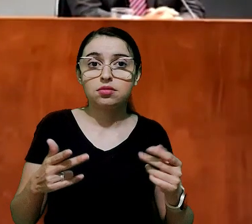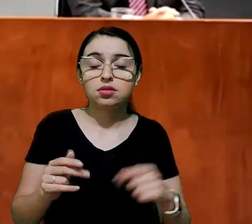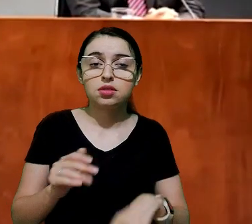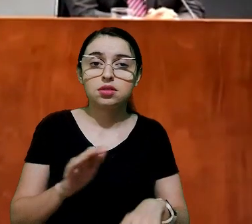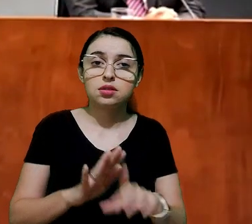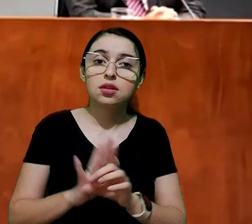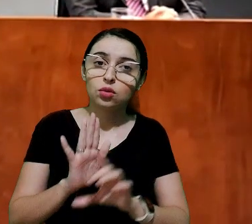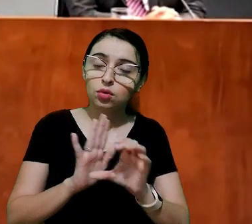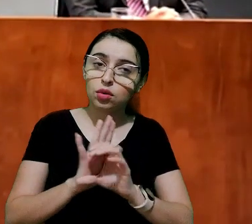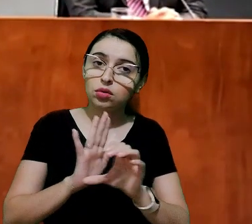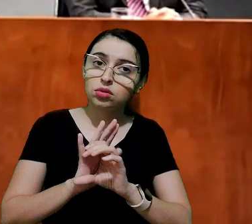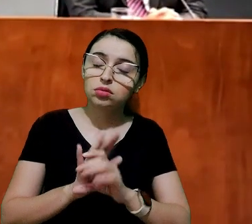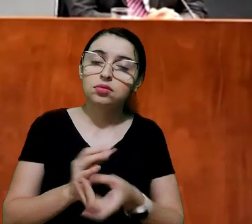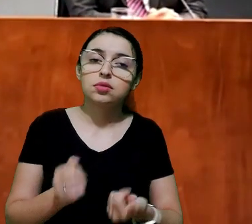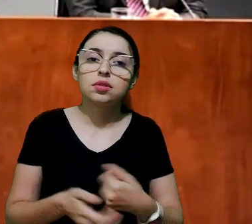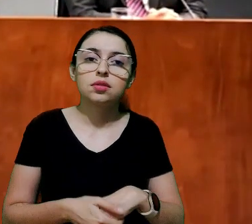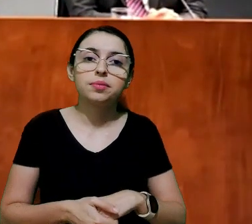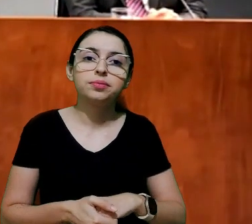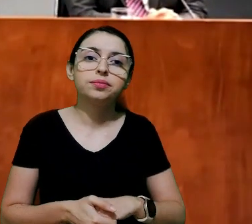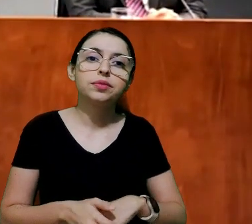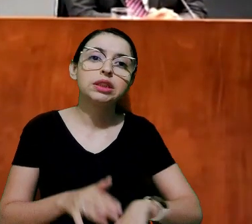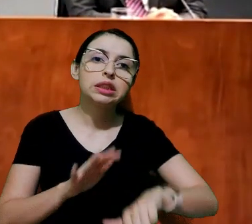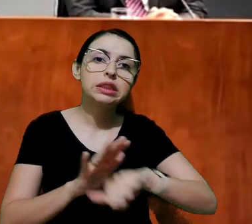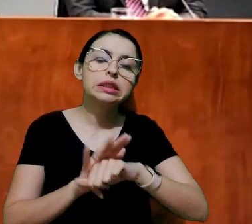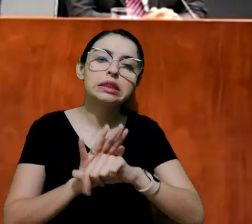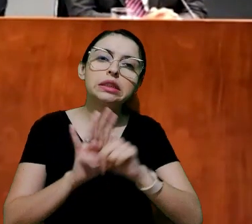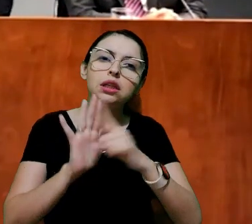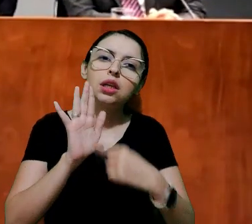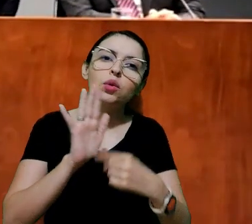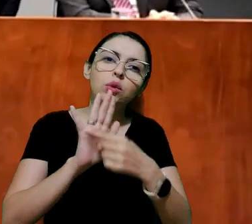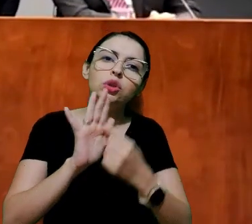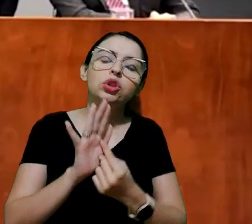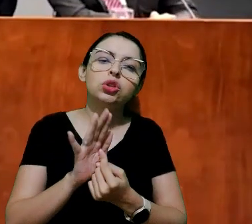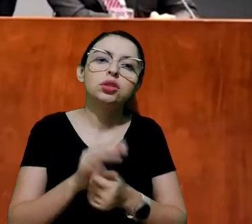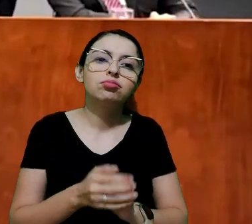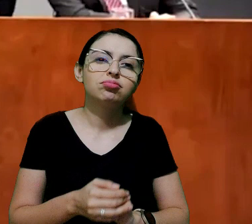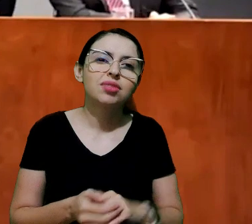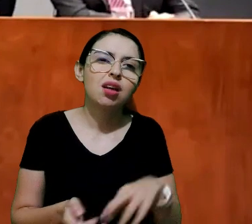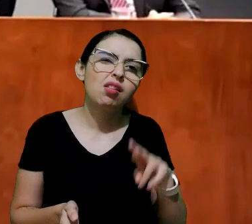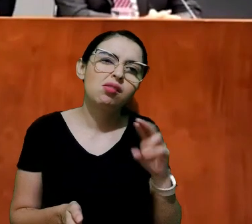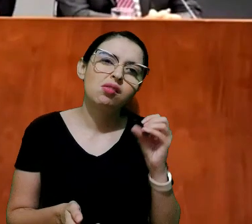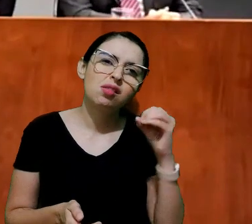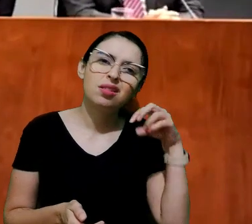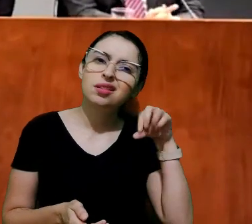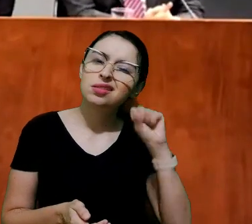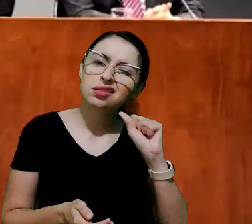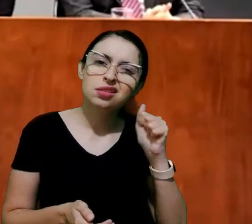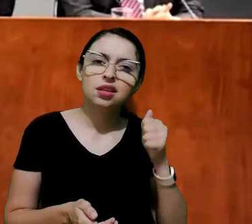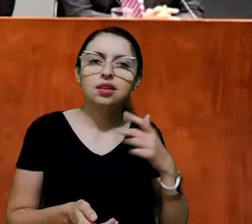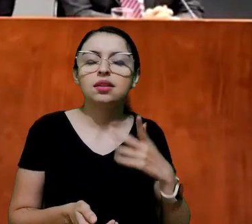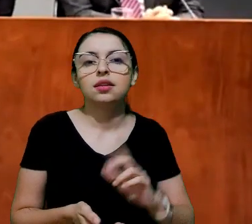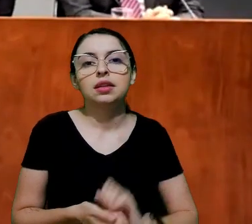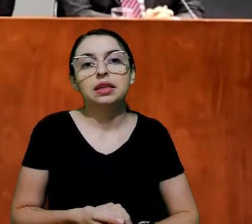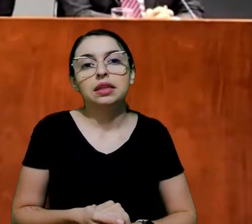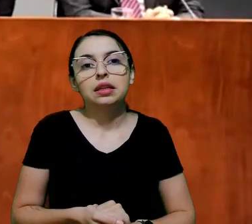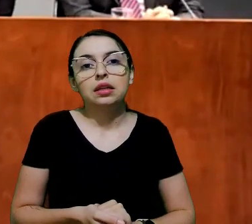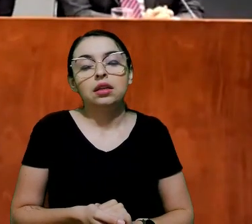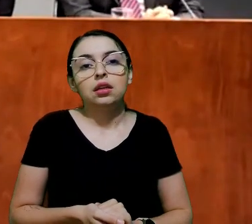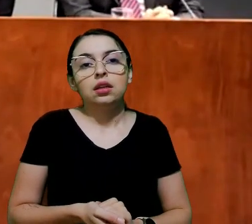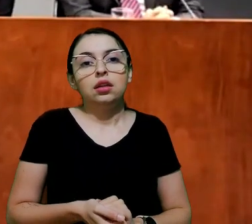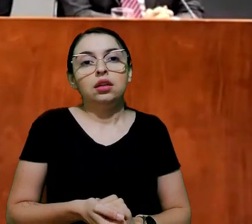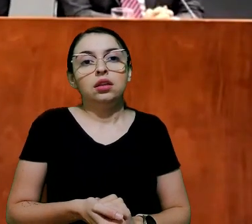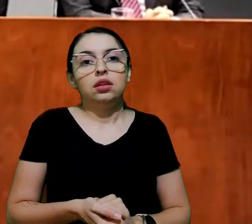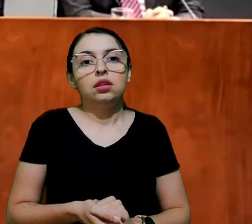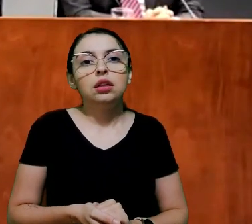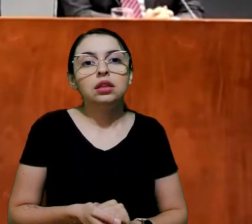só que tem que ser de lege ferenda, né? Tem que ser modificado. Agora ele vai trazer que é como inconstitucional. Nesse aspecto, já no ativismo, né, da professora Rosa,